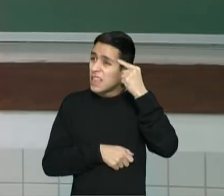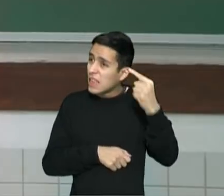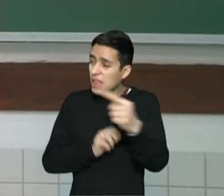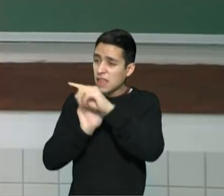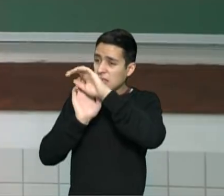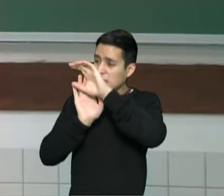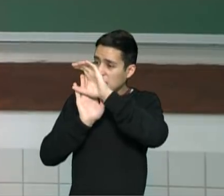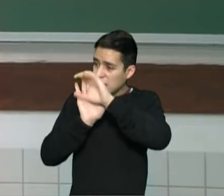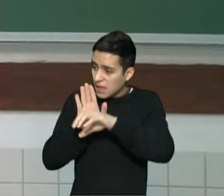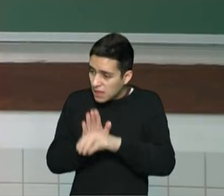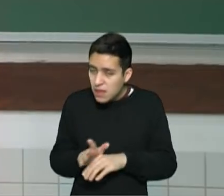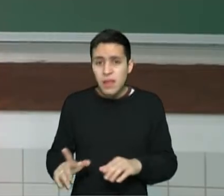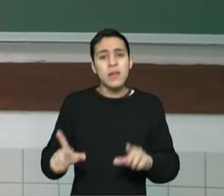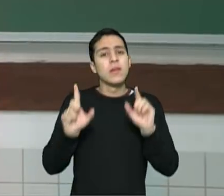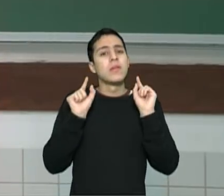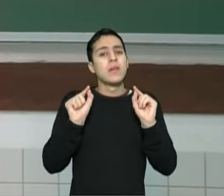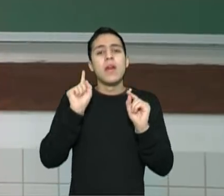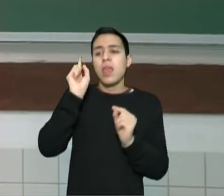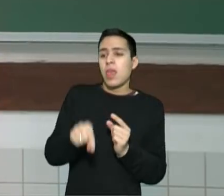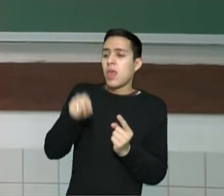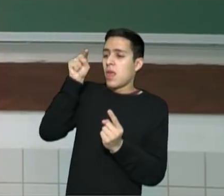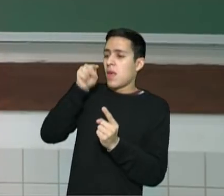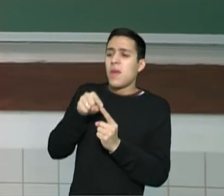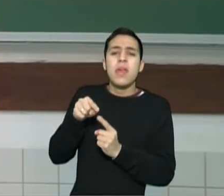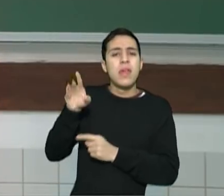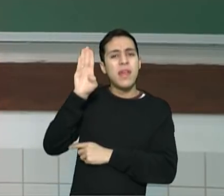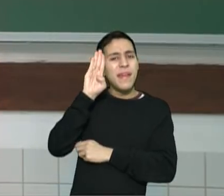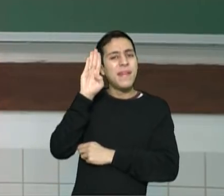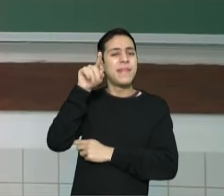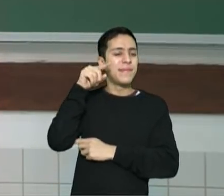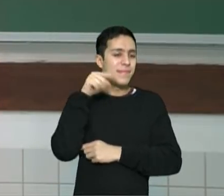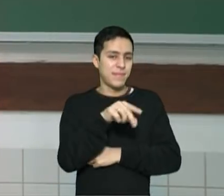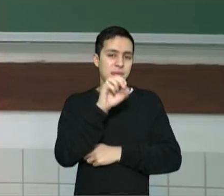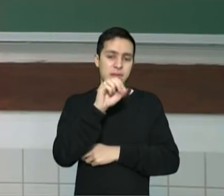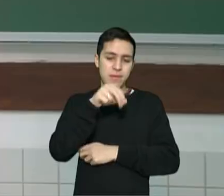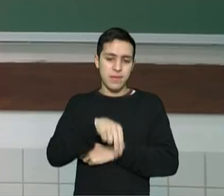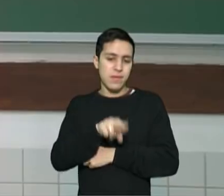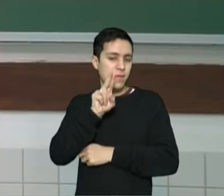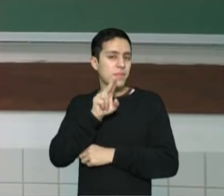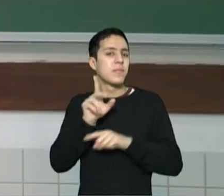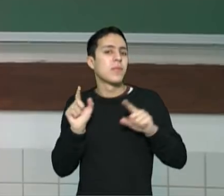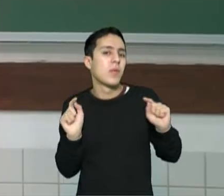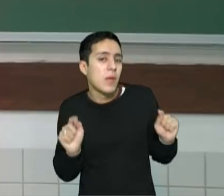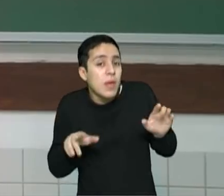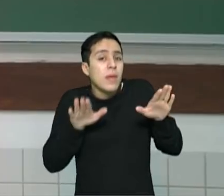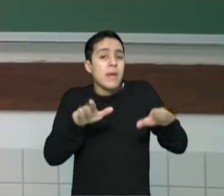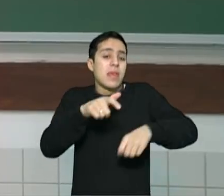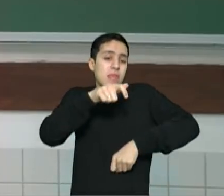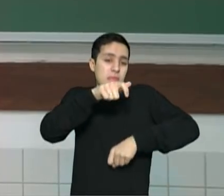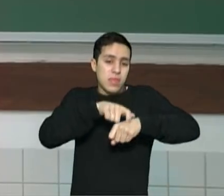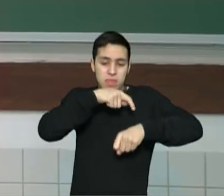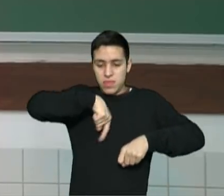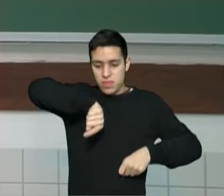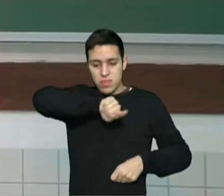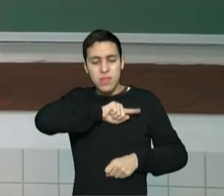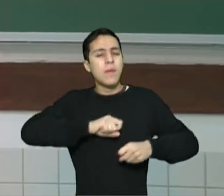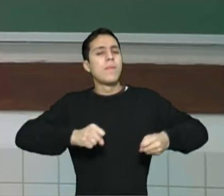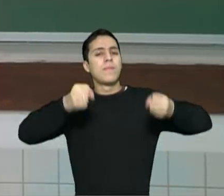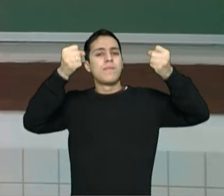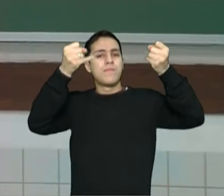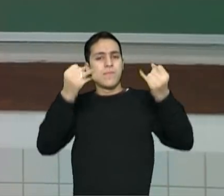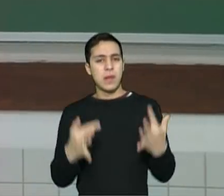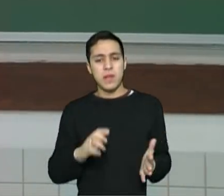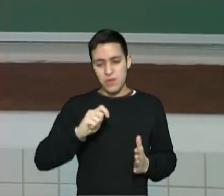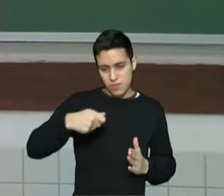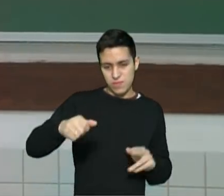é literalmente o que se tem como objetivo principal da ONU, dentro do momento que a gente falou sobre